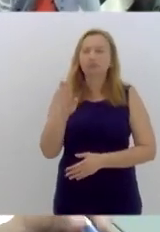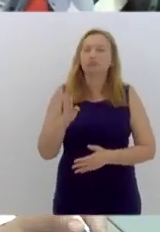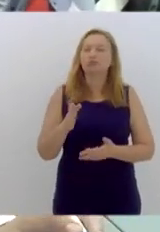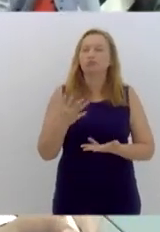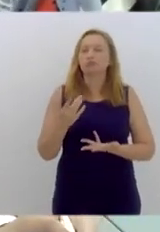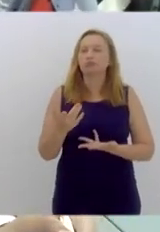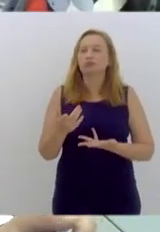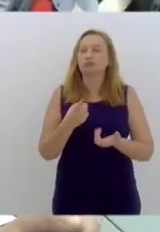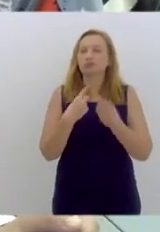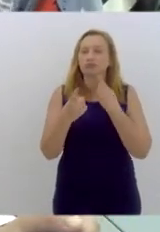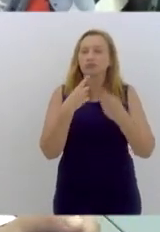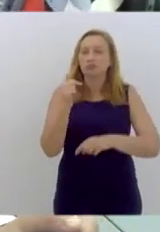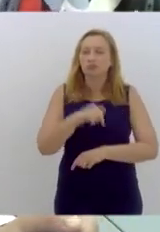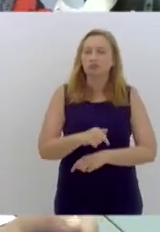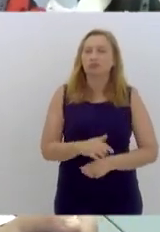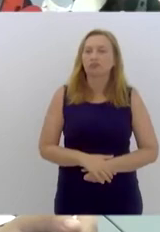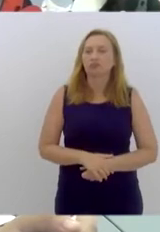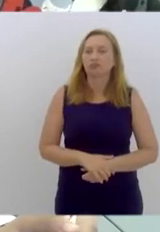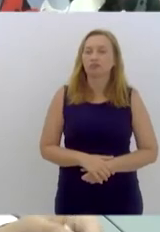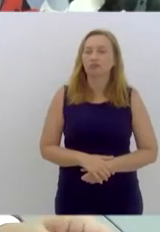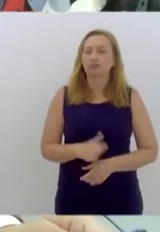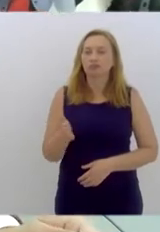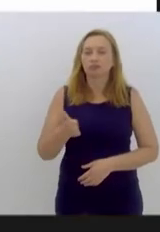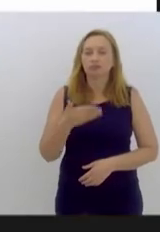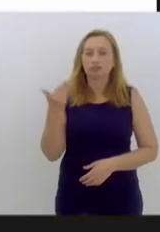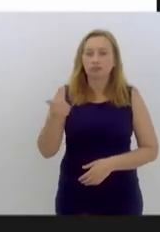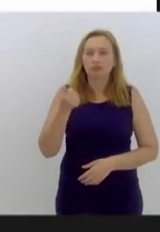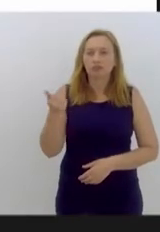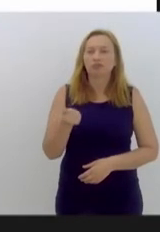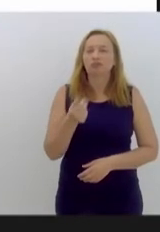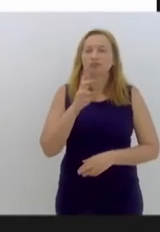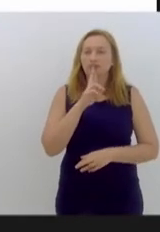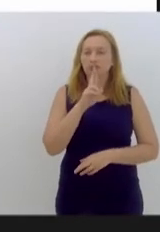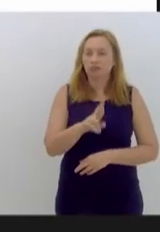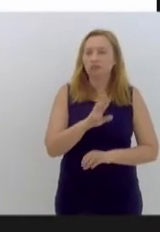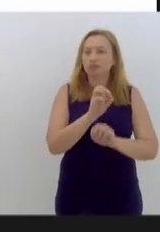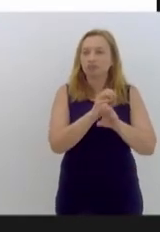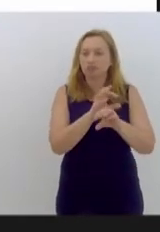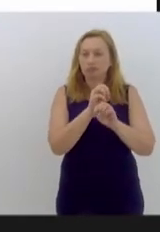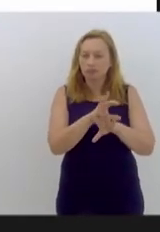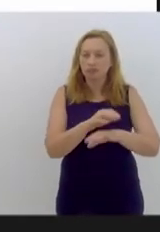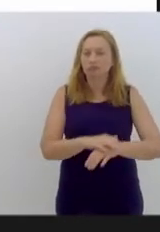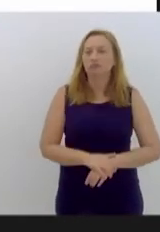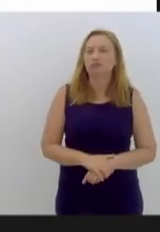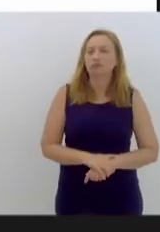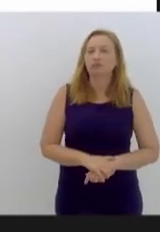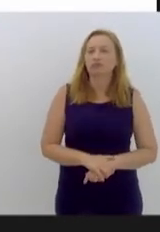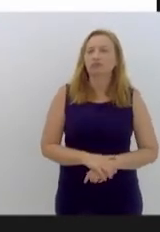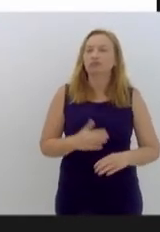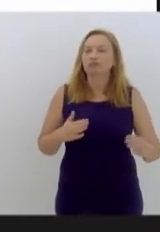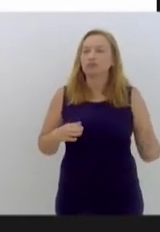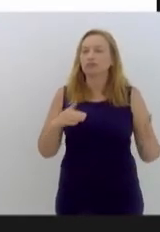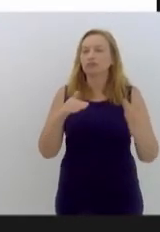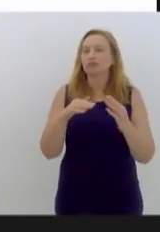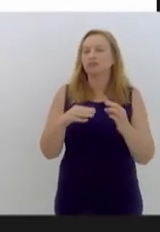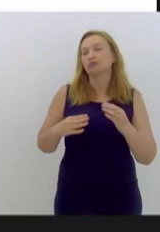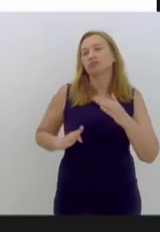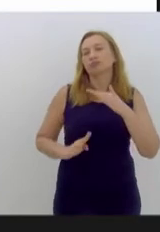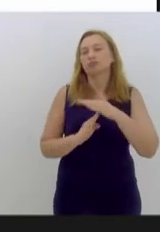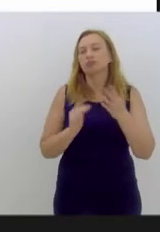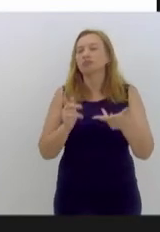balizar a nossa discussão aqui. O incentivo à melhoria dos resultados de educação, isso a gente tem como uma meta aqui no Estado, várias